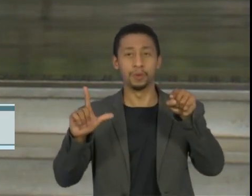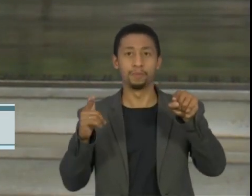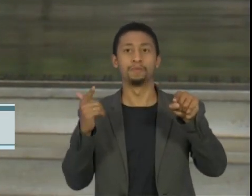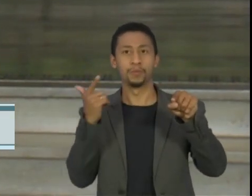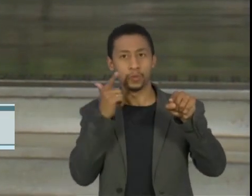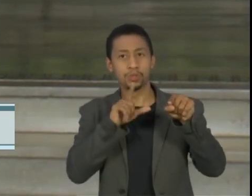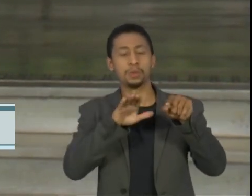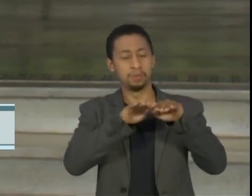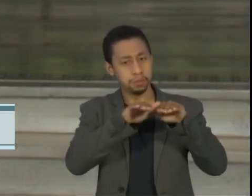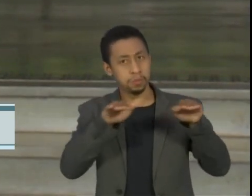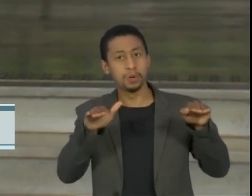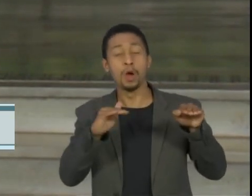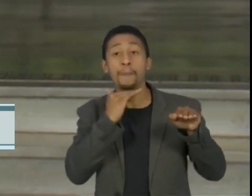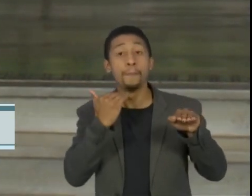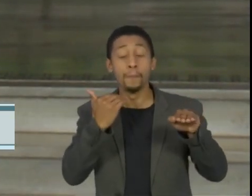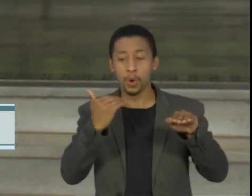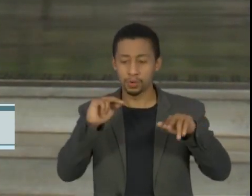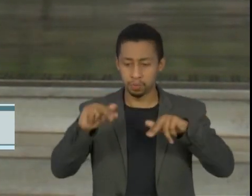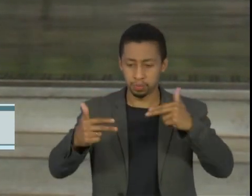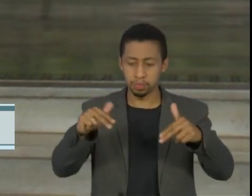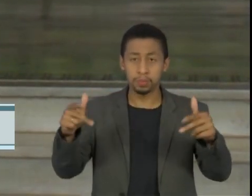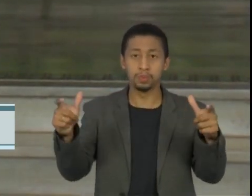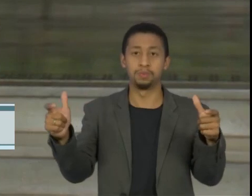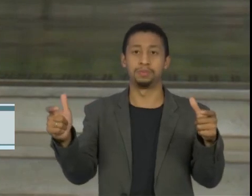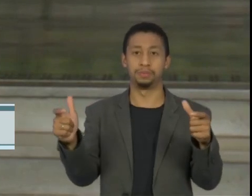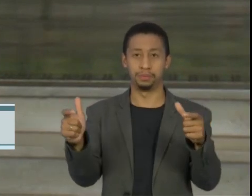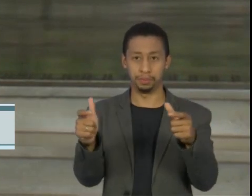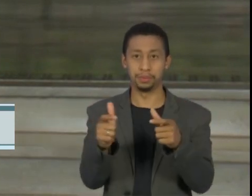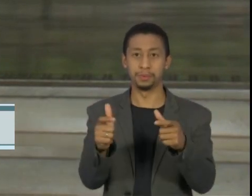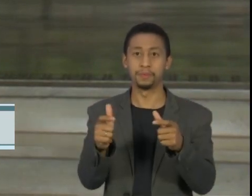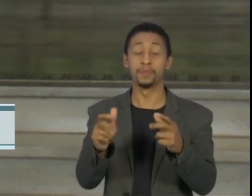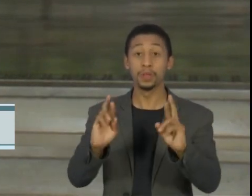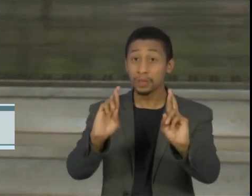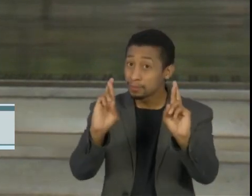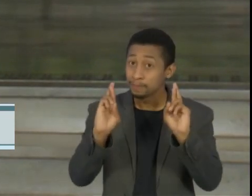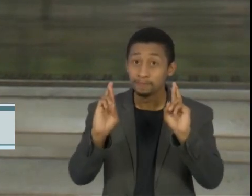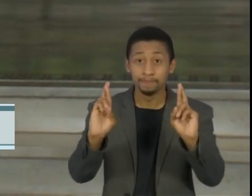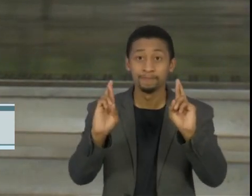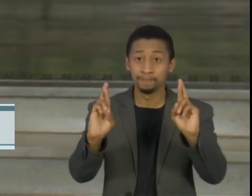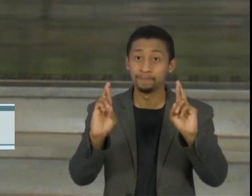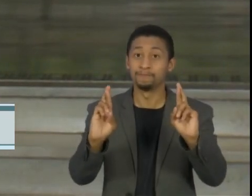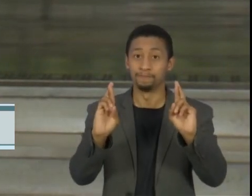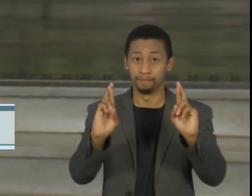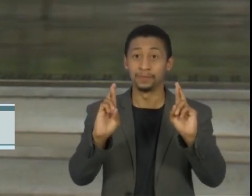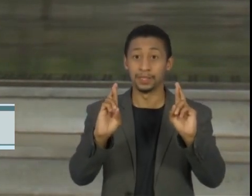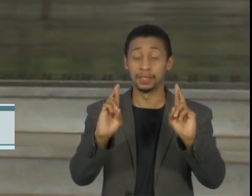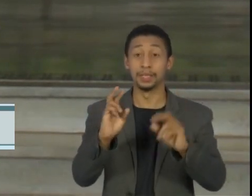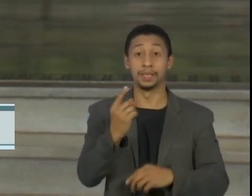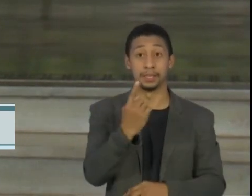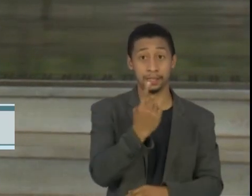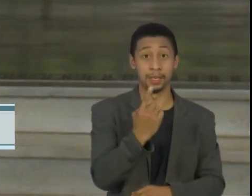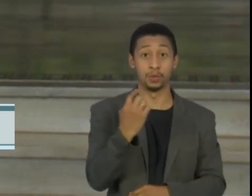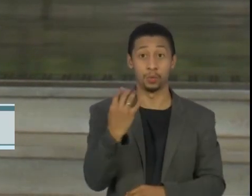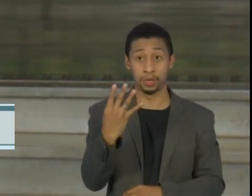dado importante, significativo, nos traz esperança. Nós conseguimos reduzir em